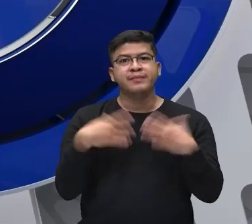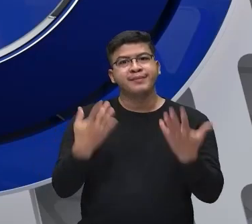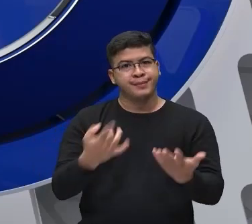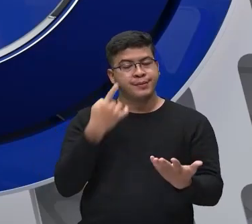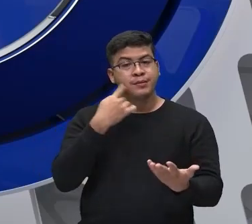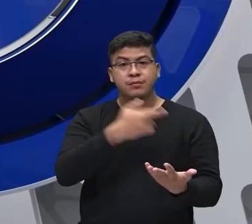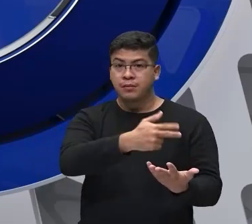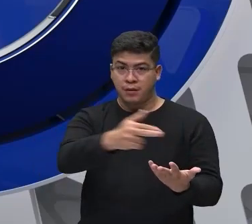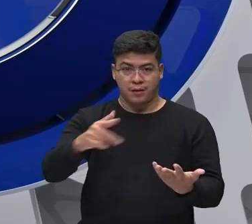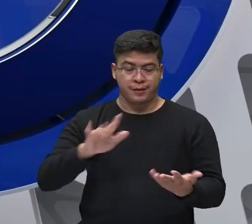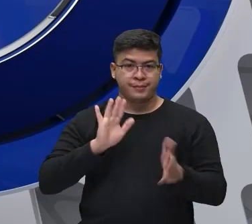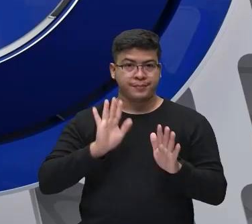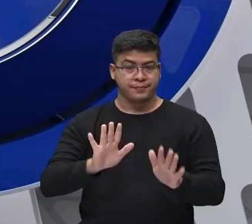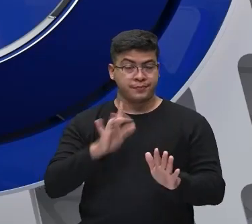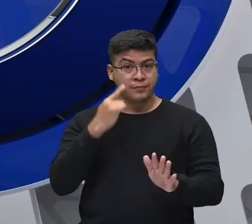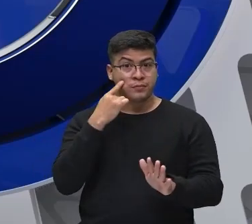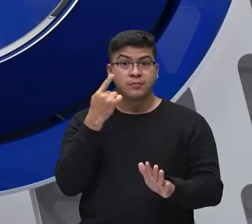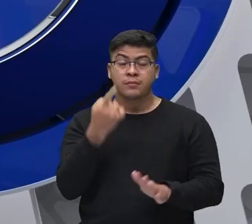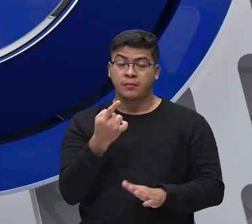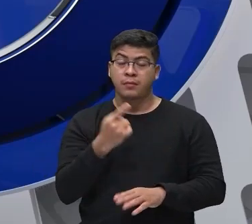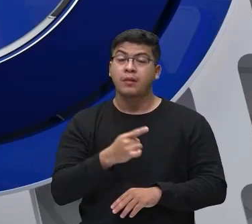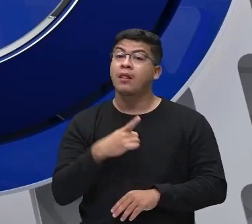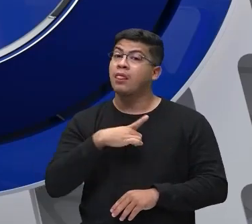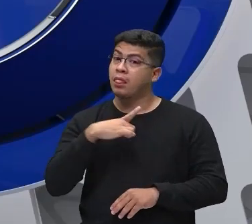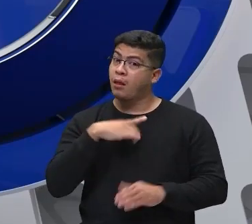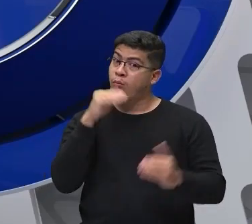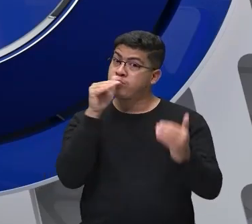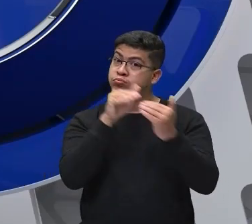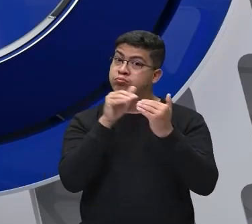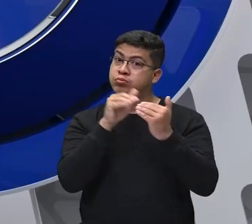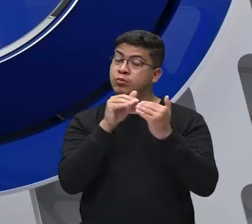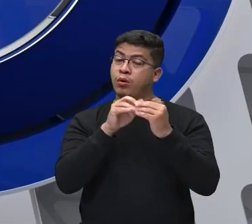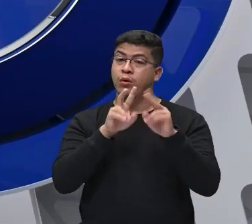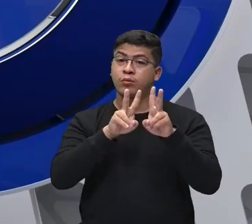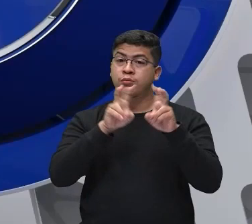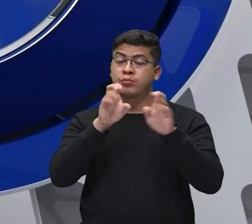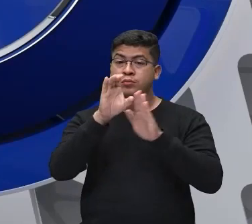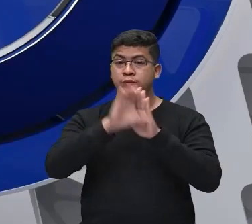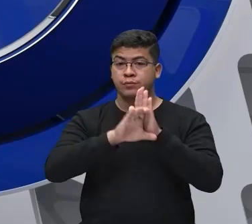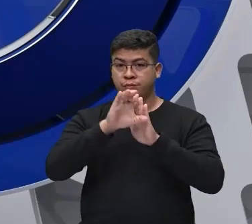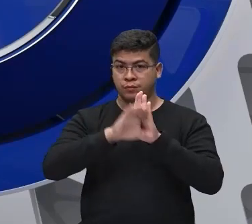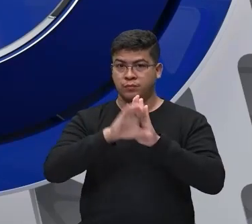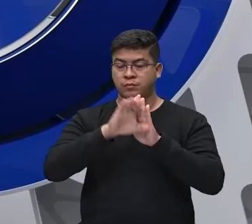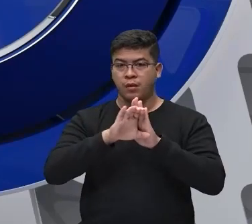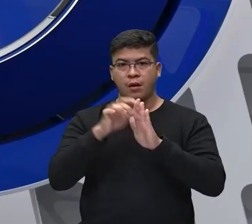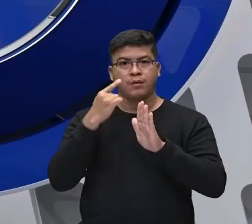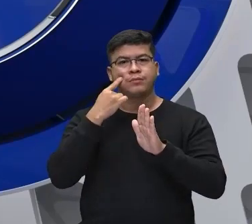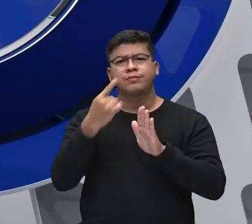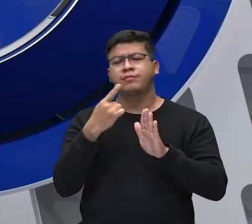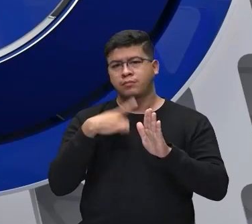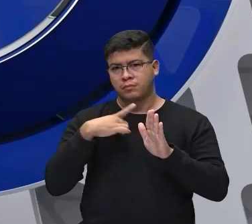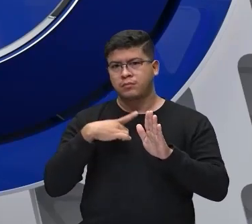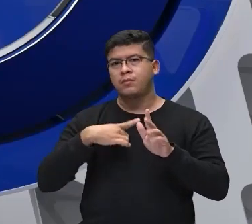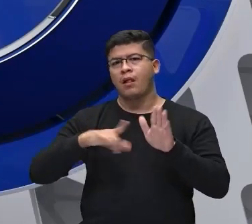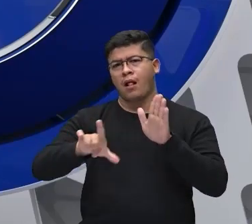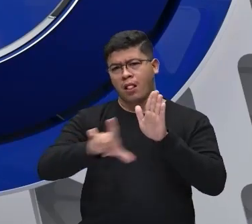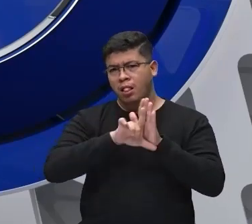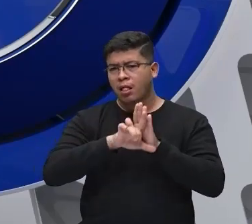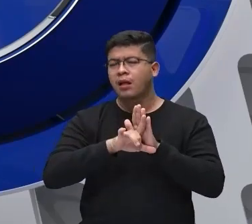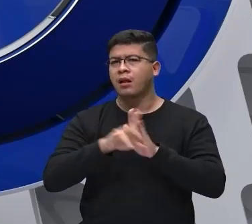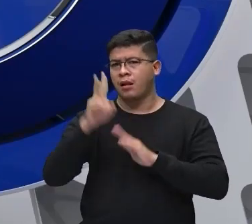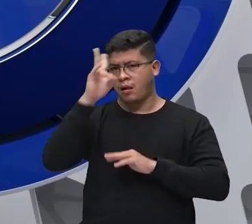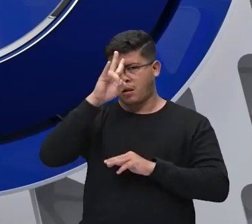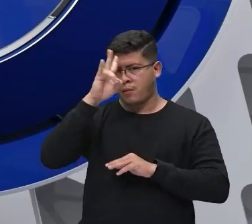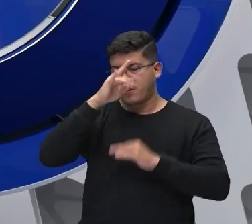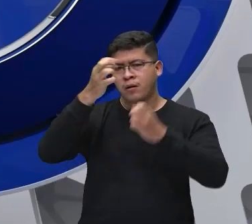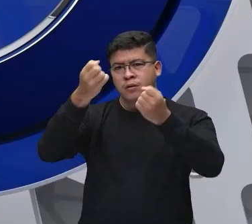nossa casa. E este tem a ver com o conceito de termodinâmica, com as leis da termodinâmica, que são